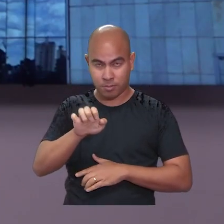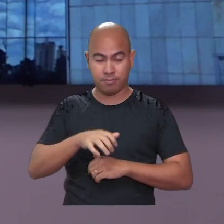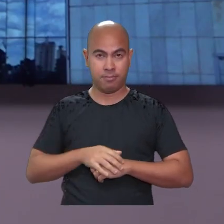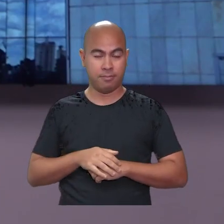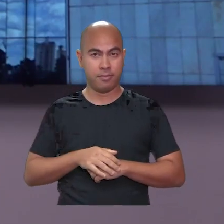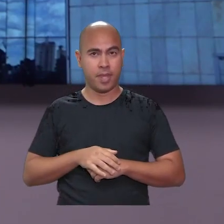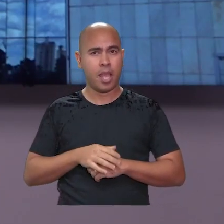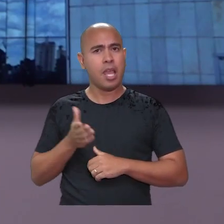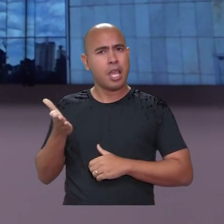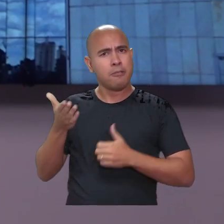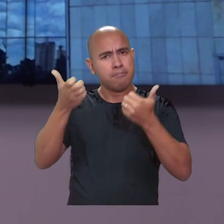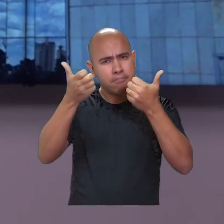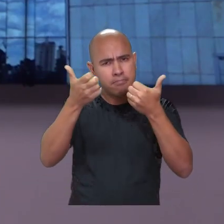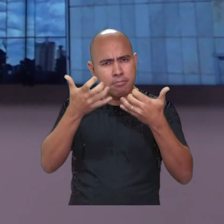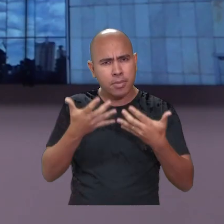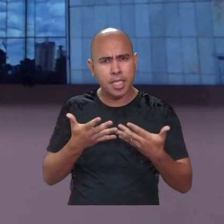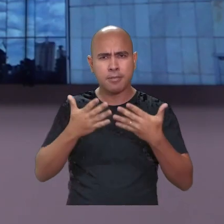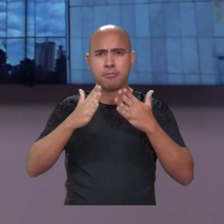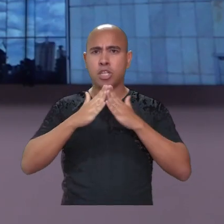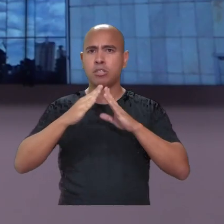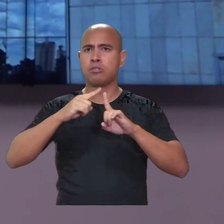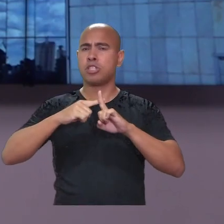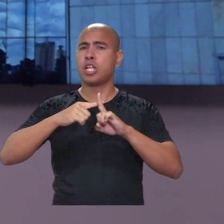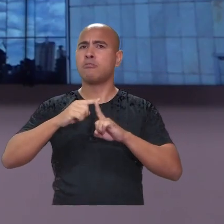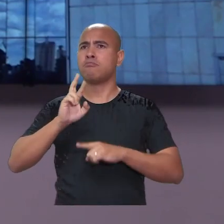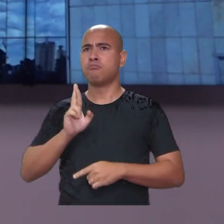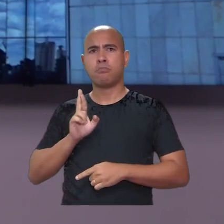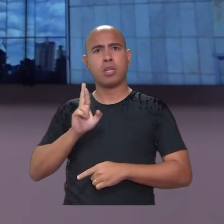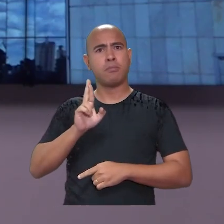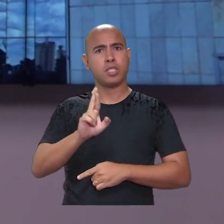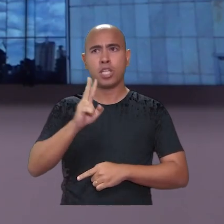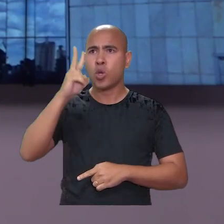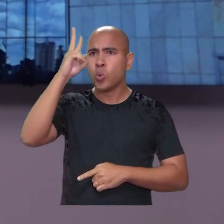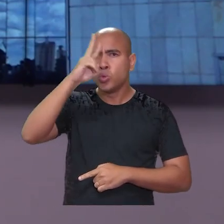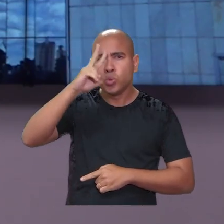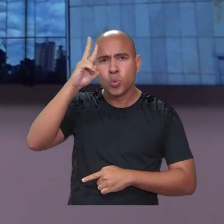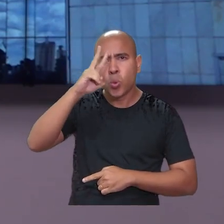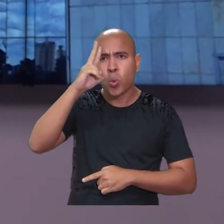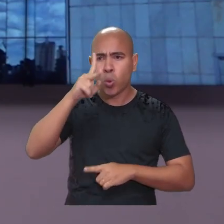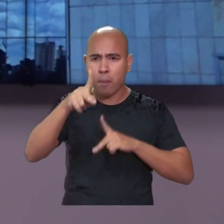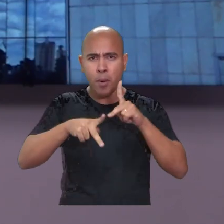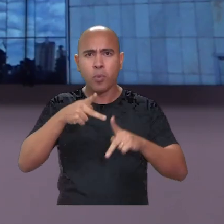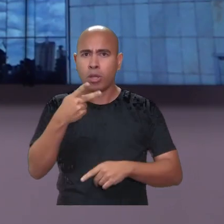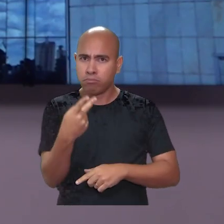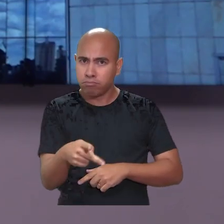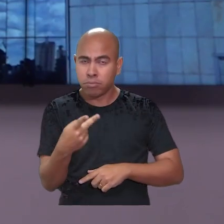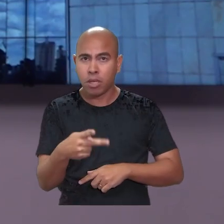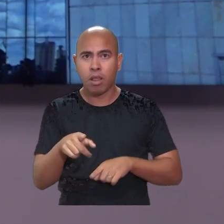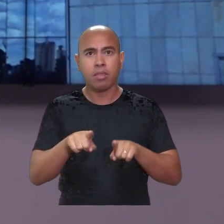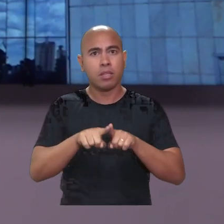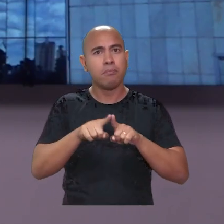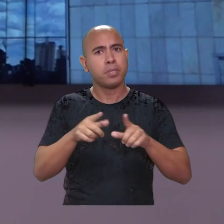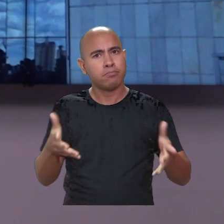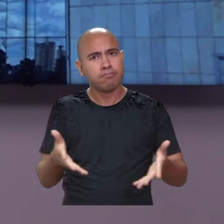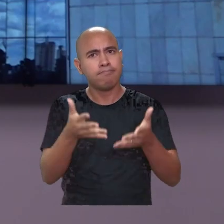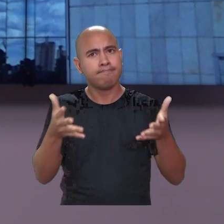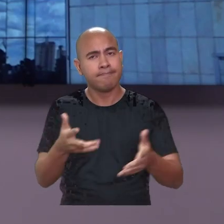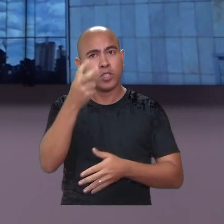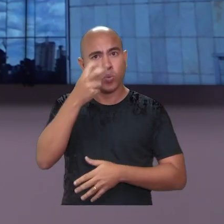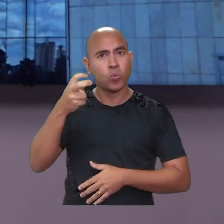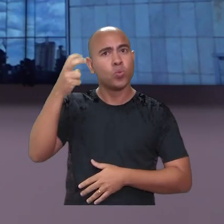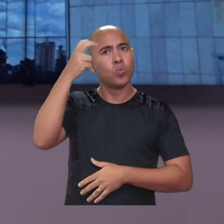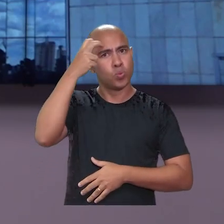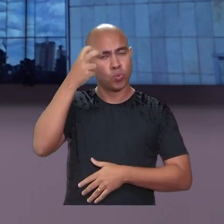Segundo o parlamentar, a igreja representa a história de toda a comunidade e contribui para a cultura local.